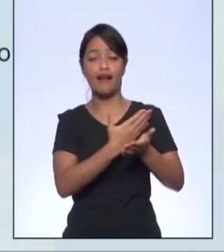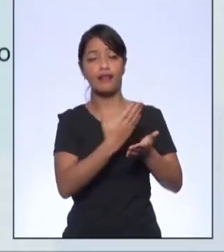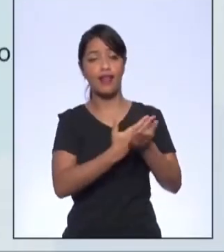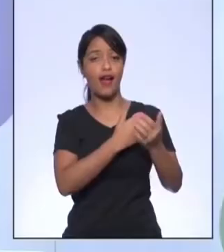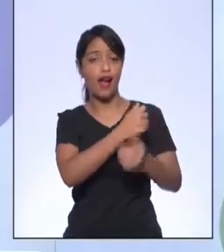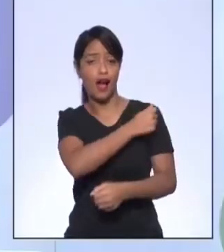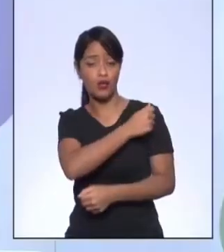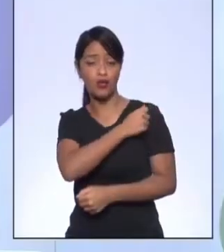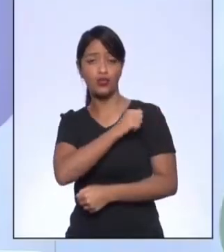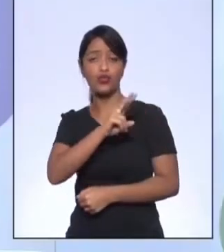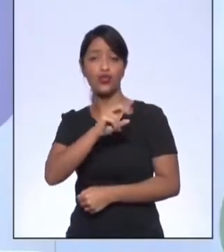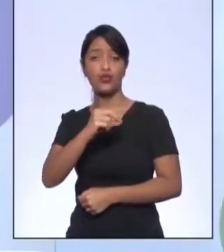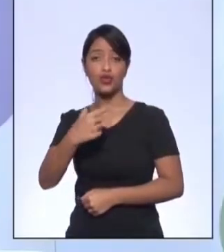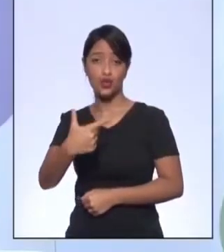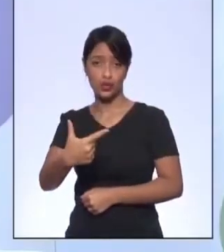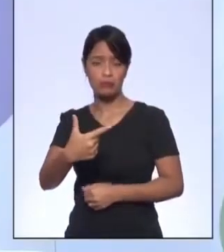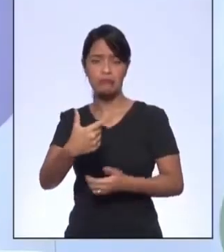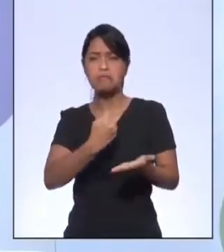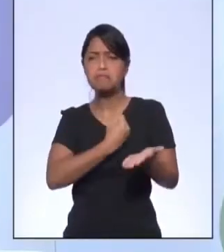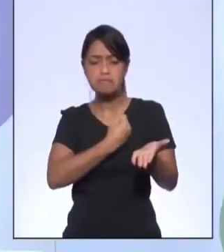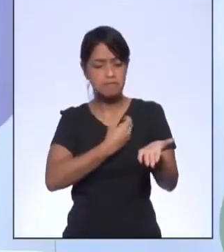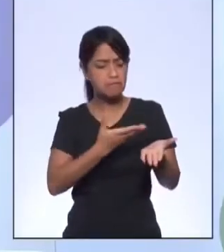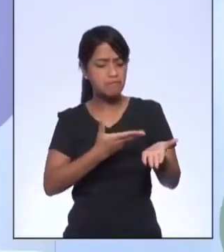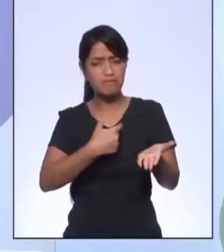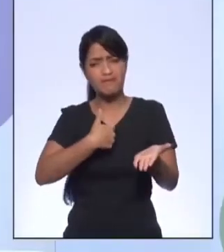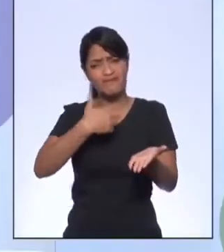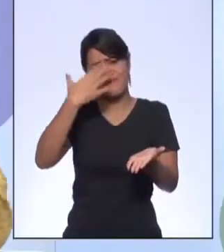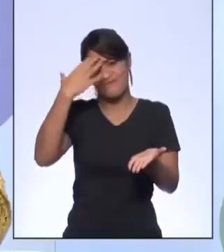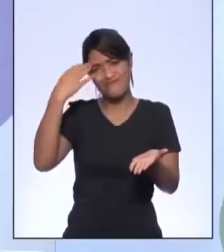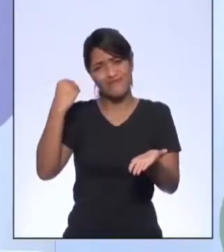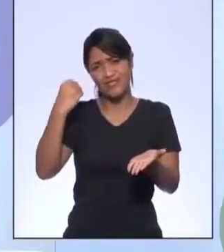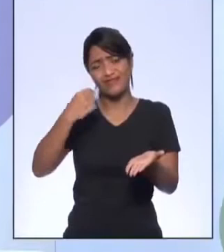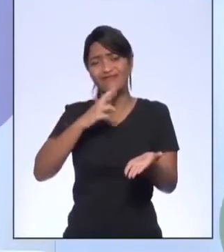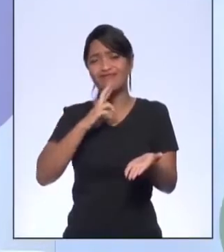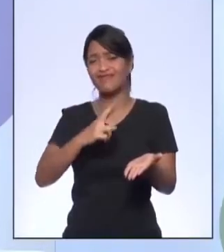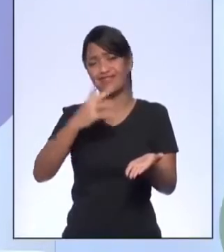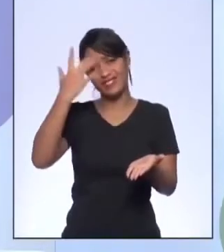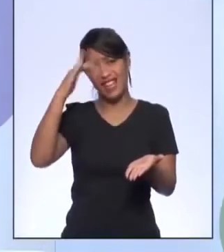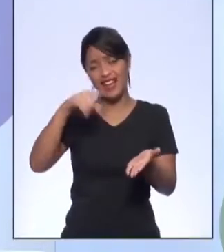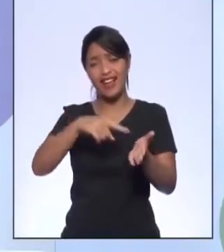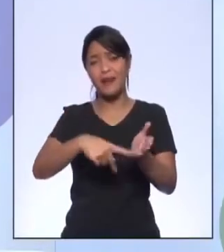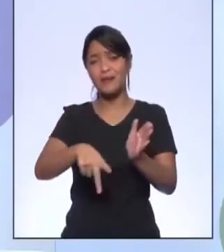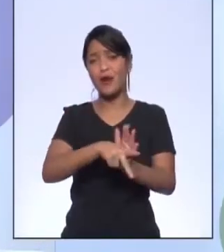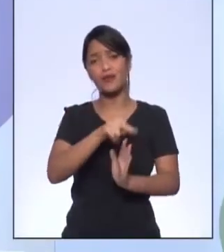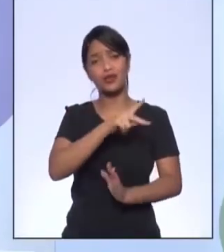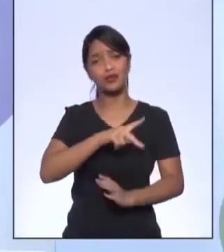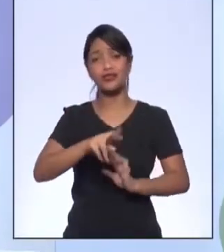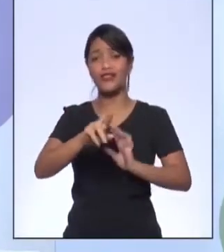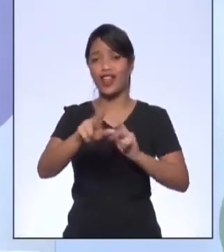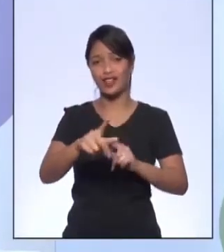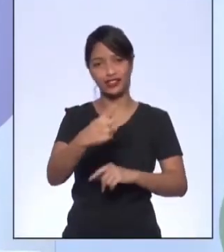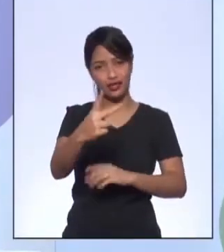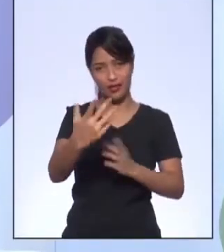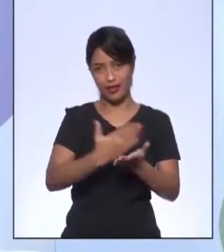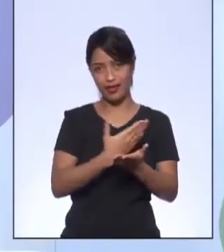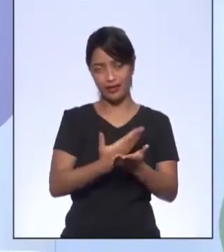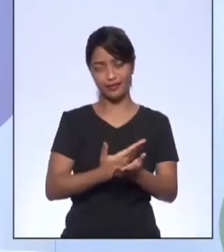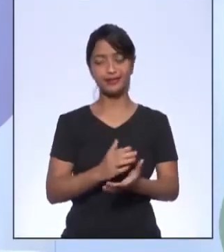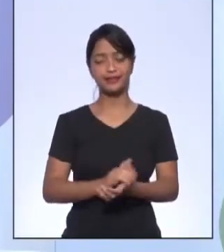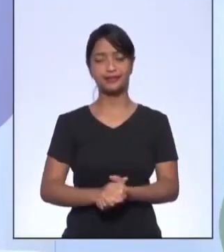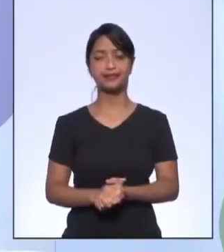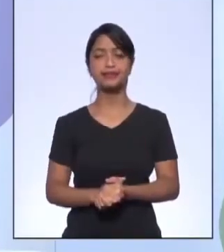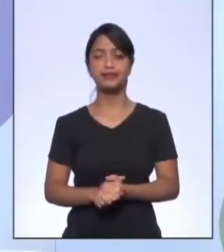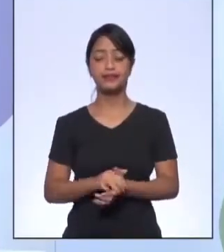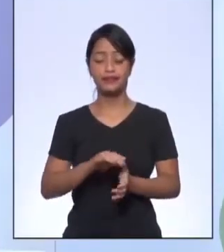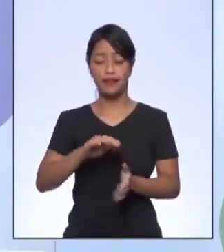Não consigo dizer a página para vocês, porque o meu é versão do professor, ok? Então, vamos lá. Antes de